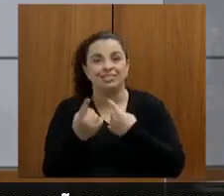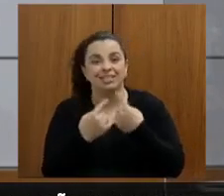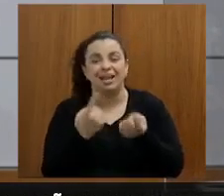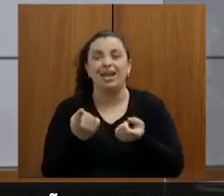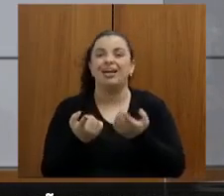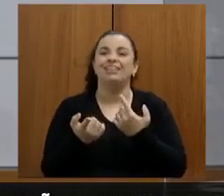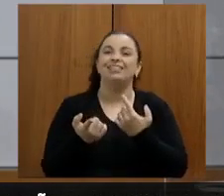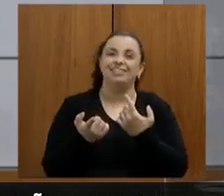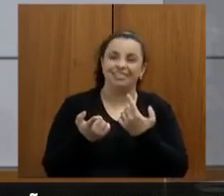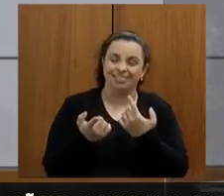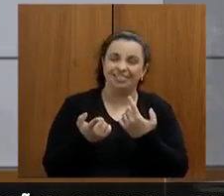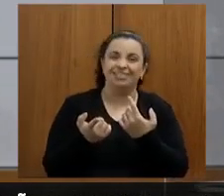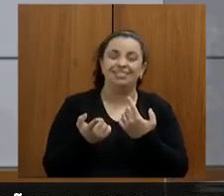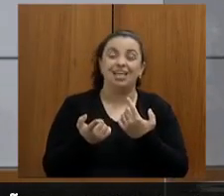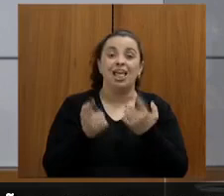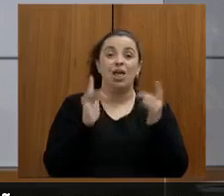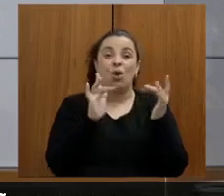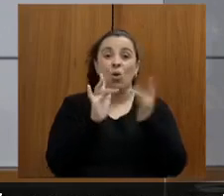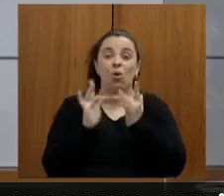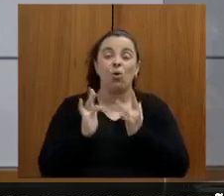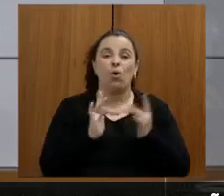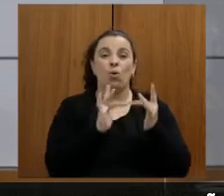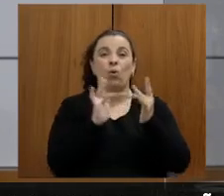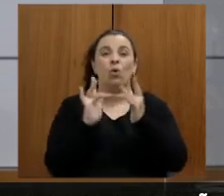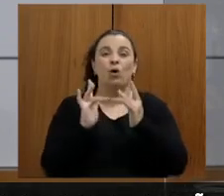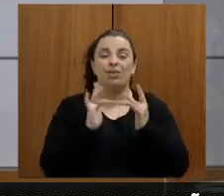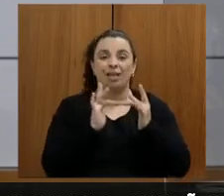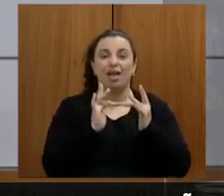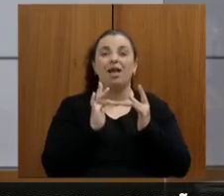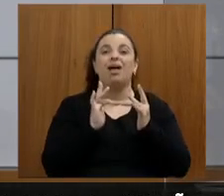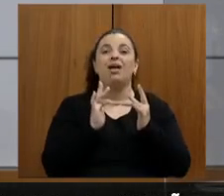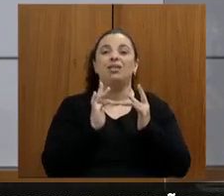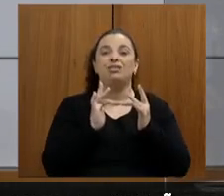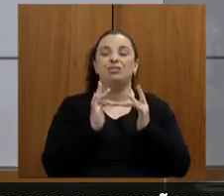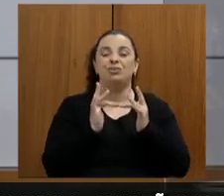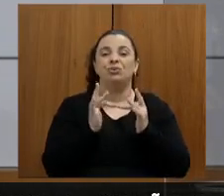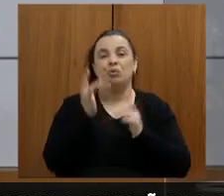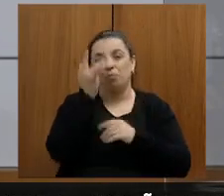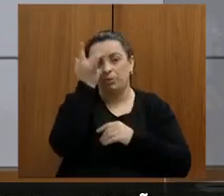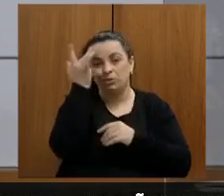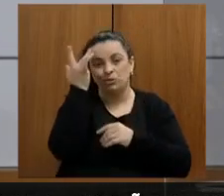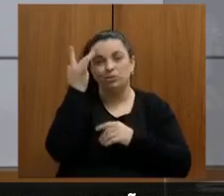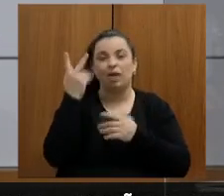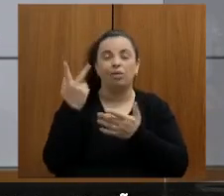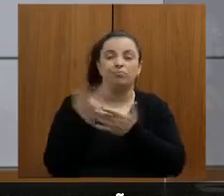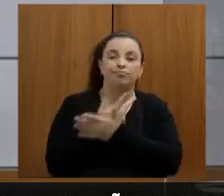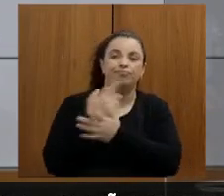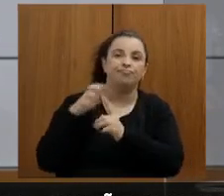rodovias tendo contato com pessoas acidentadas